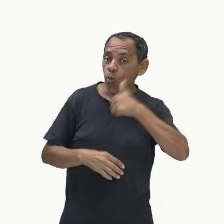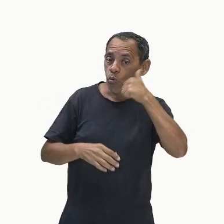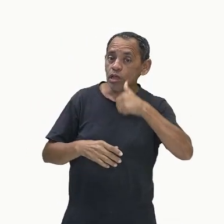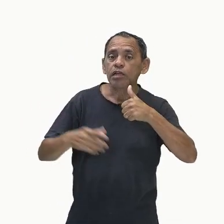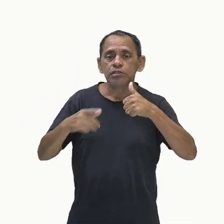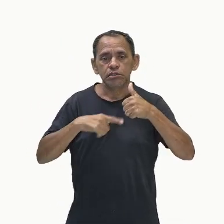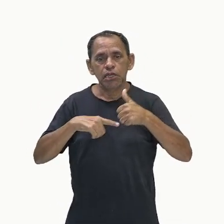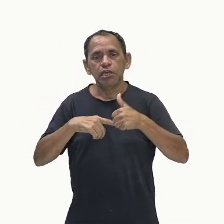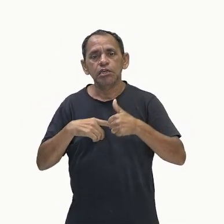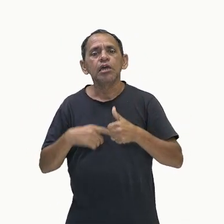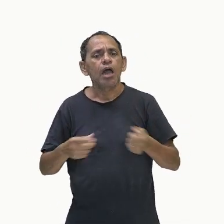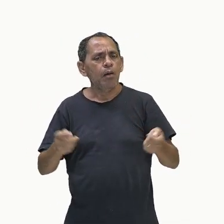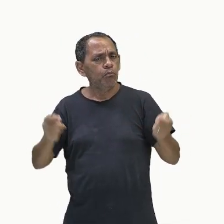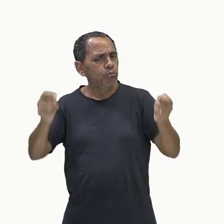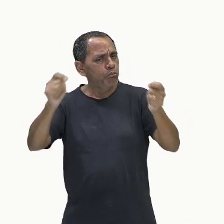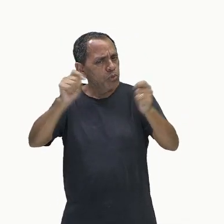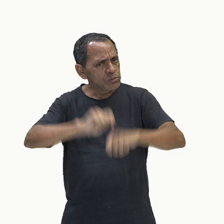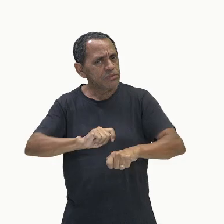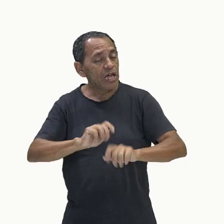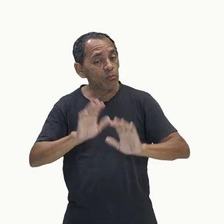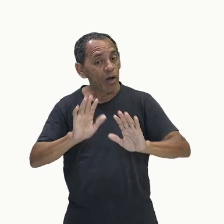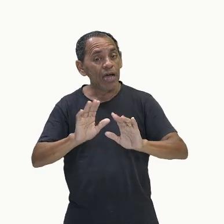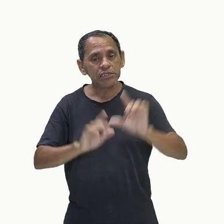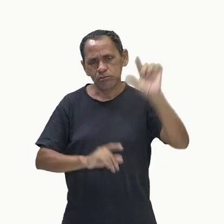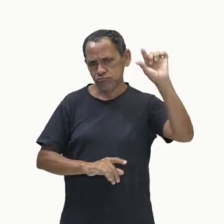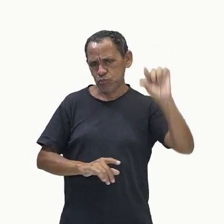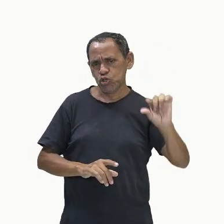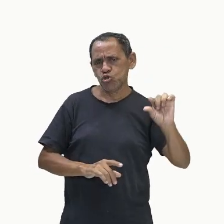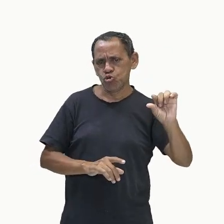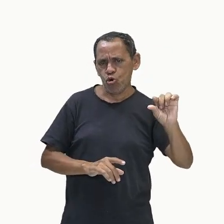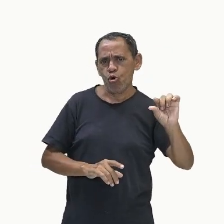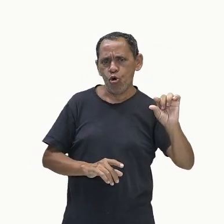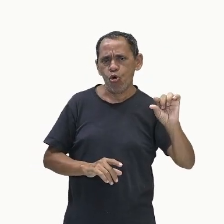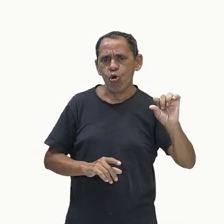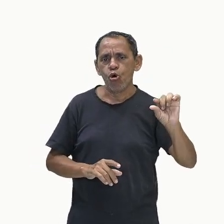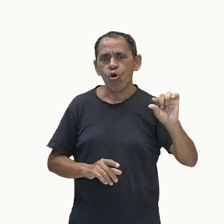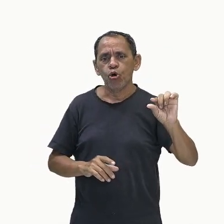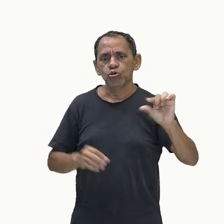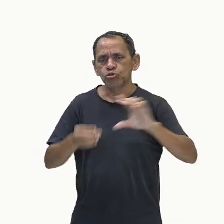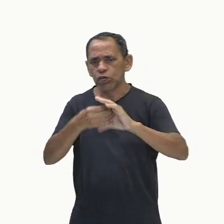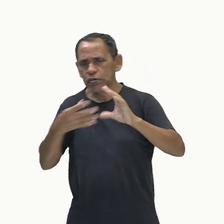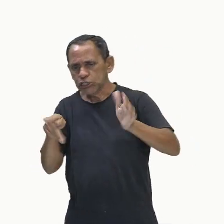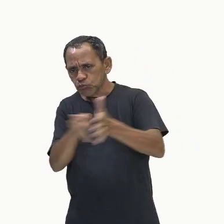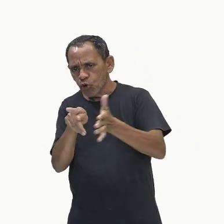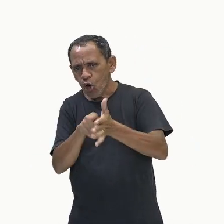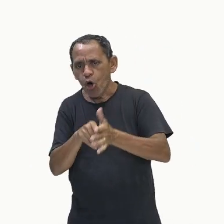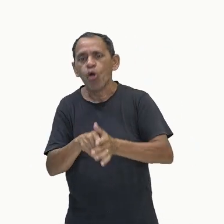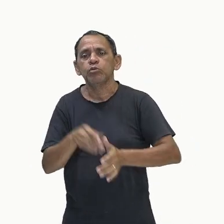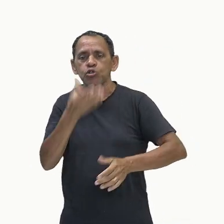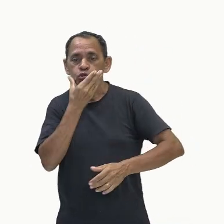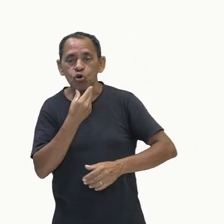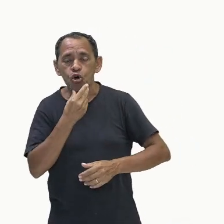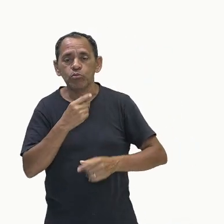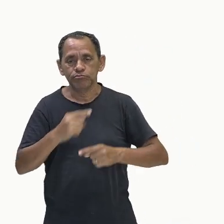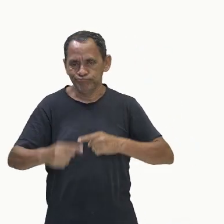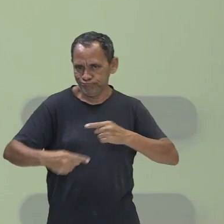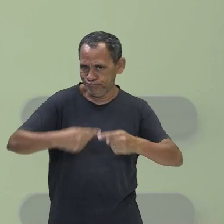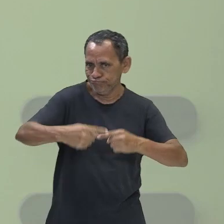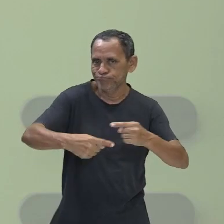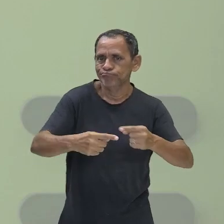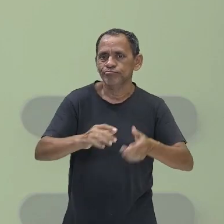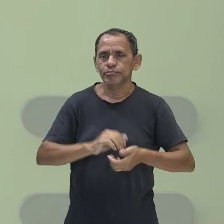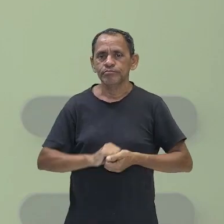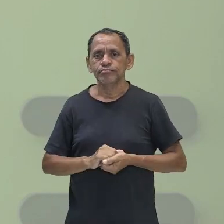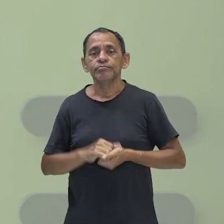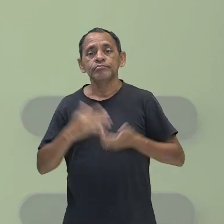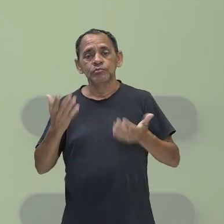têm a menos chance de possuir essa característica e de passar para gerações posteriores. Então,